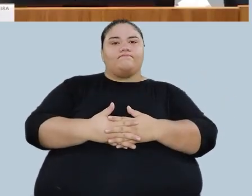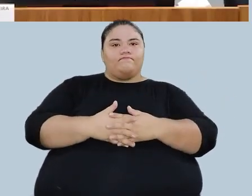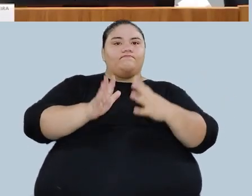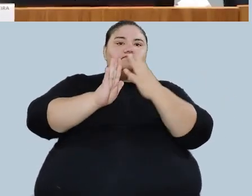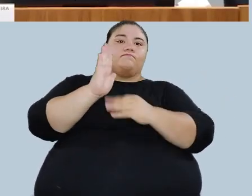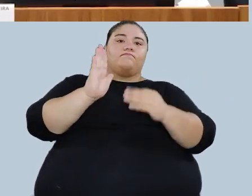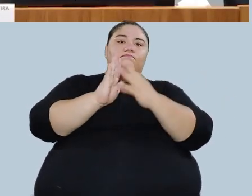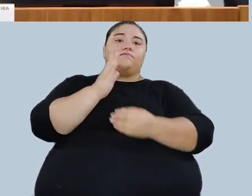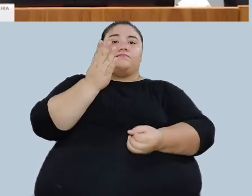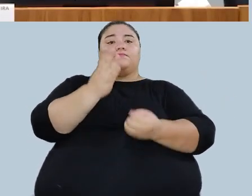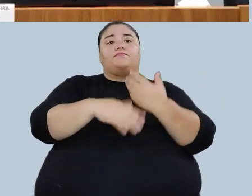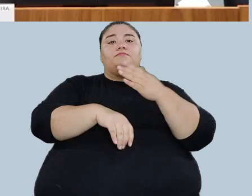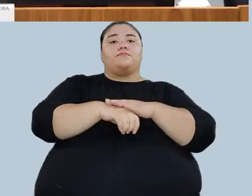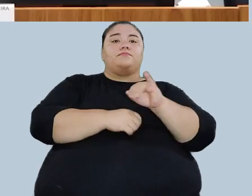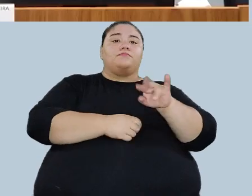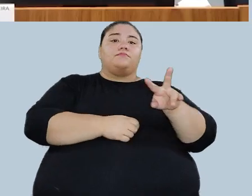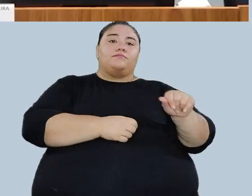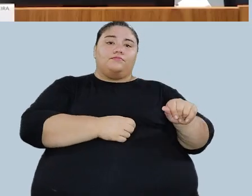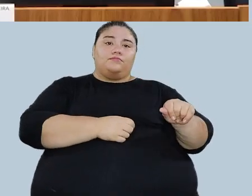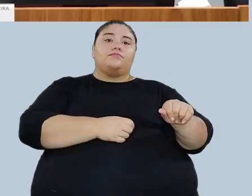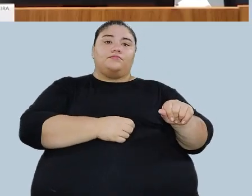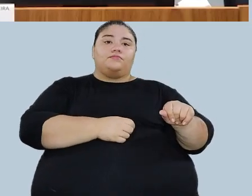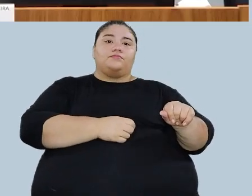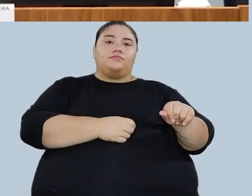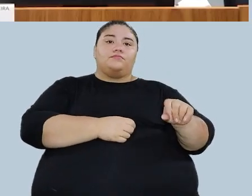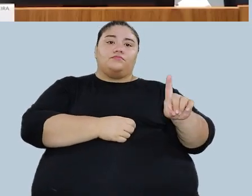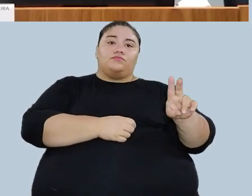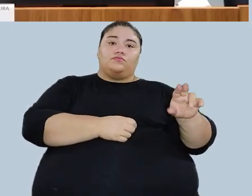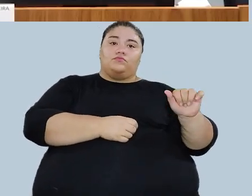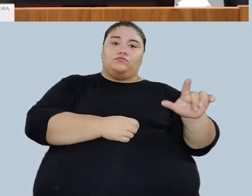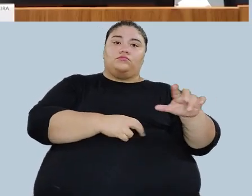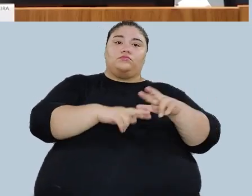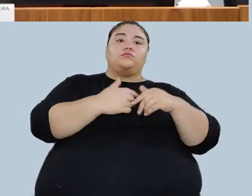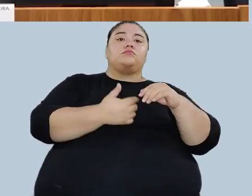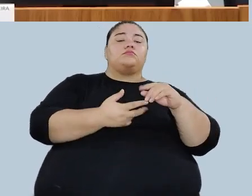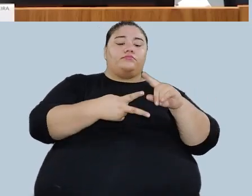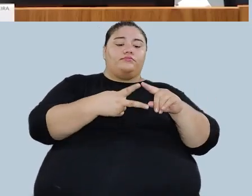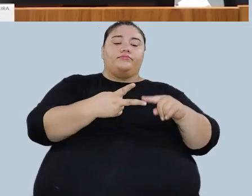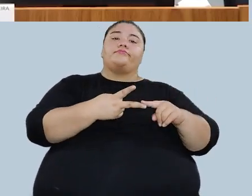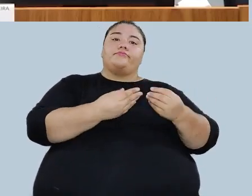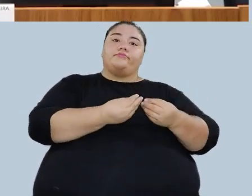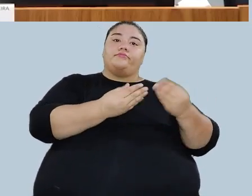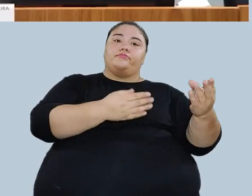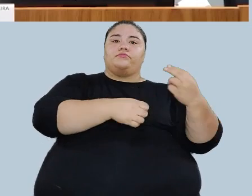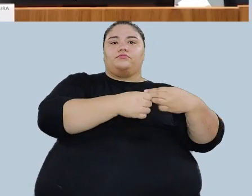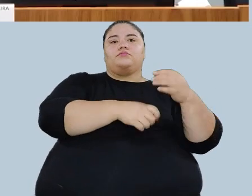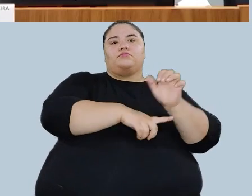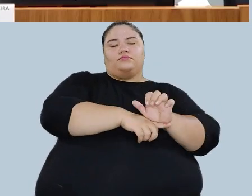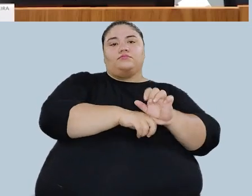esse modelo que foi criado como IVA dual e, portanto, o IBS ficando para estados e municípios, né? Lógico,